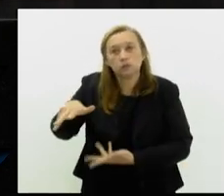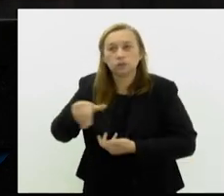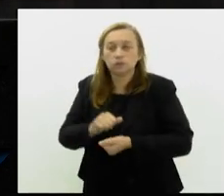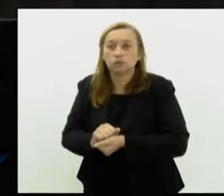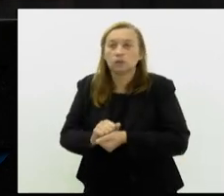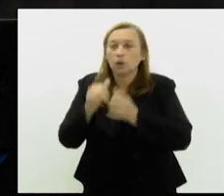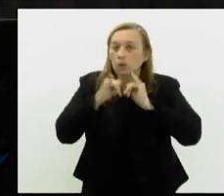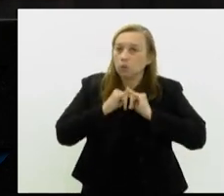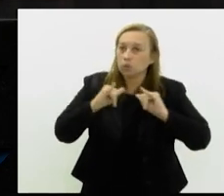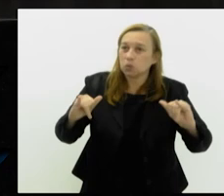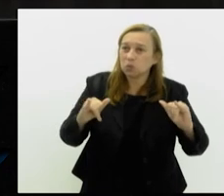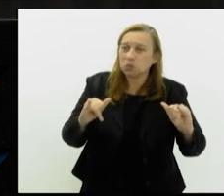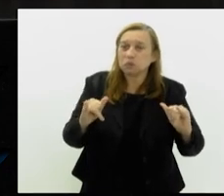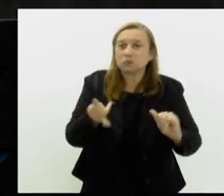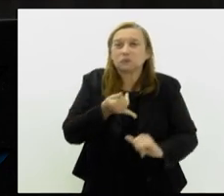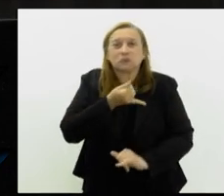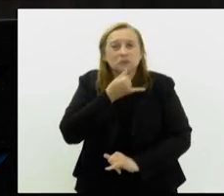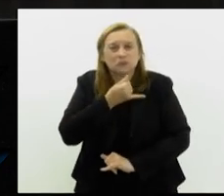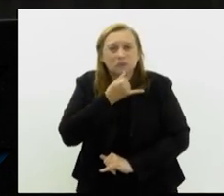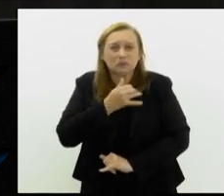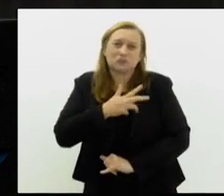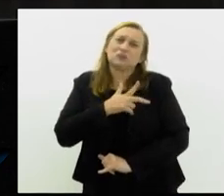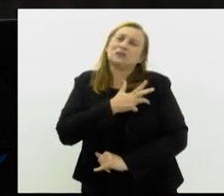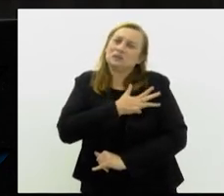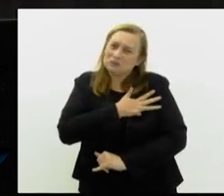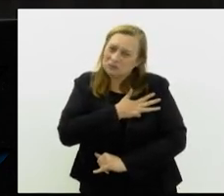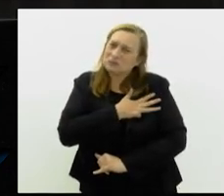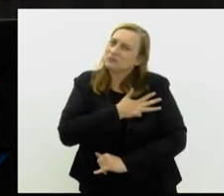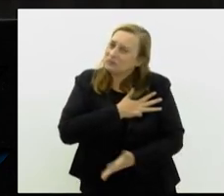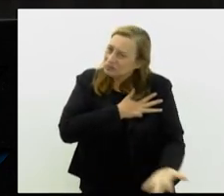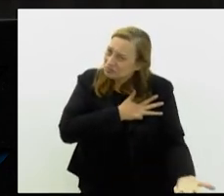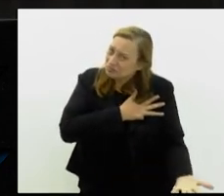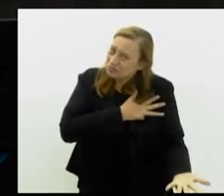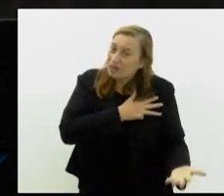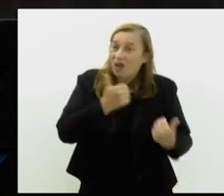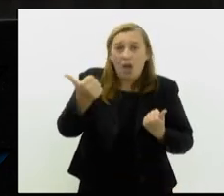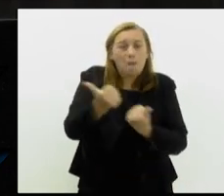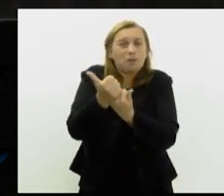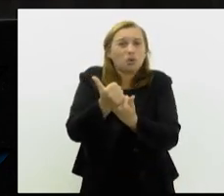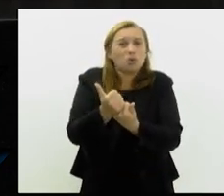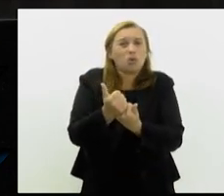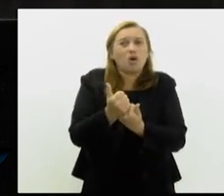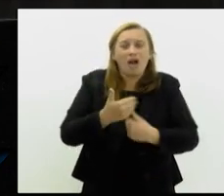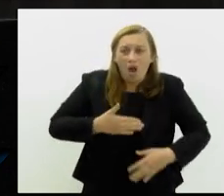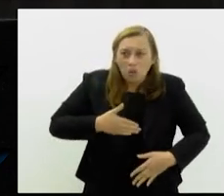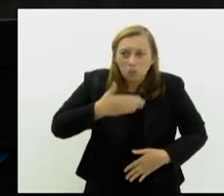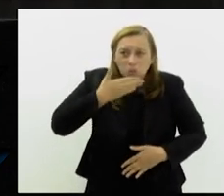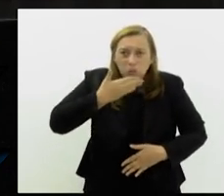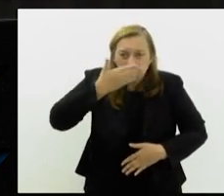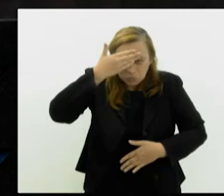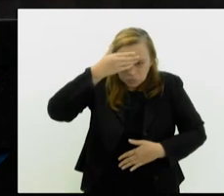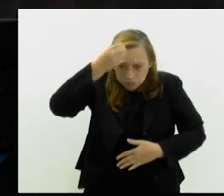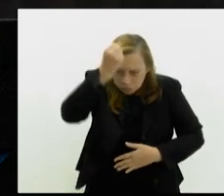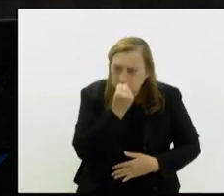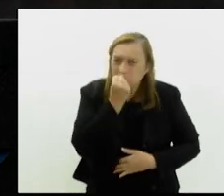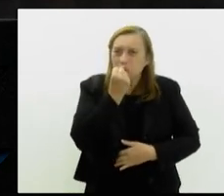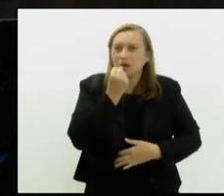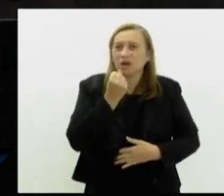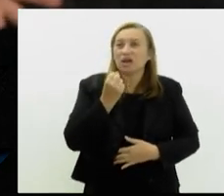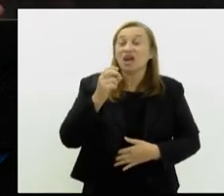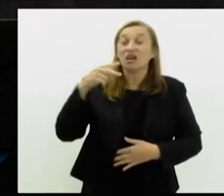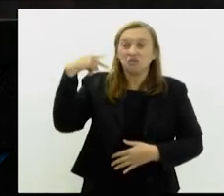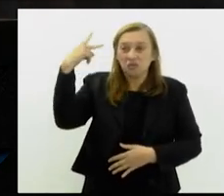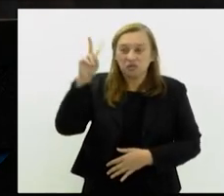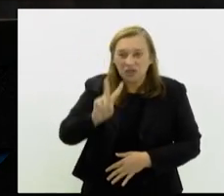declarações estapafúrdias da presidência da república de apoio ao ramaz de apoio à Nicarágua de apoio à Venezuela de